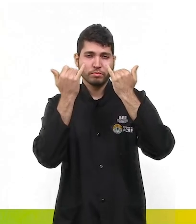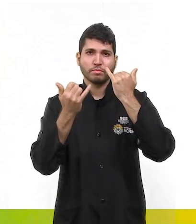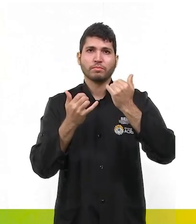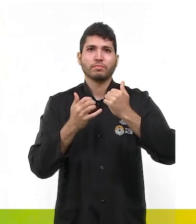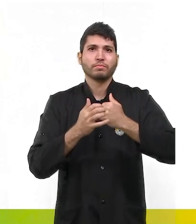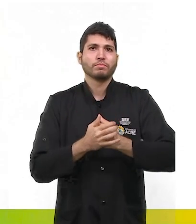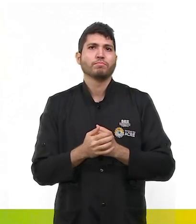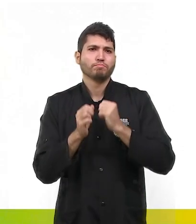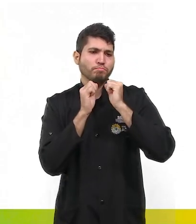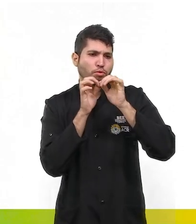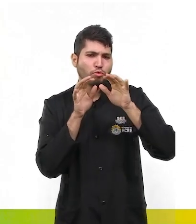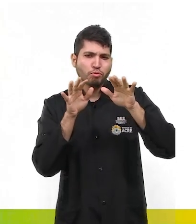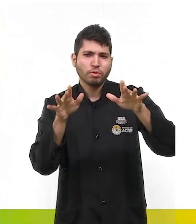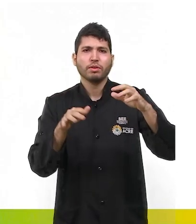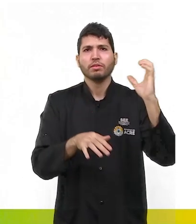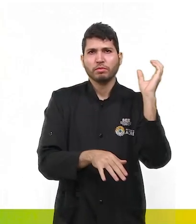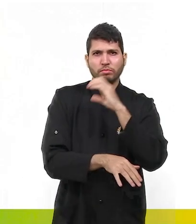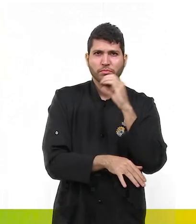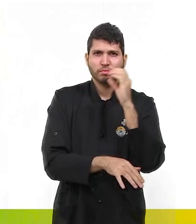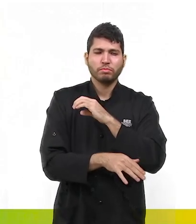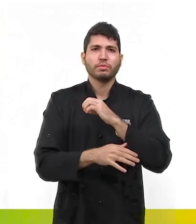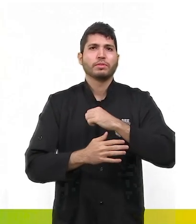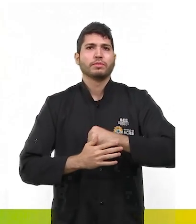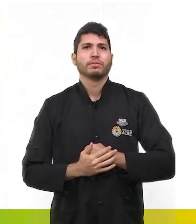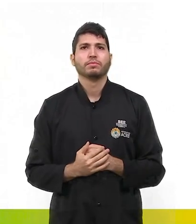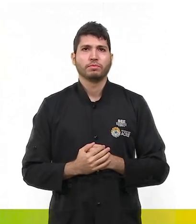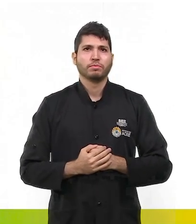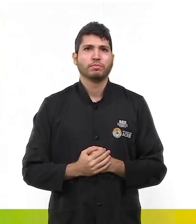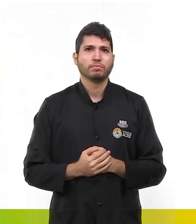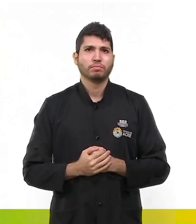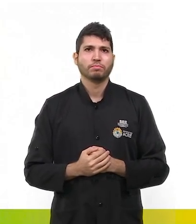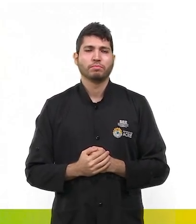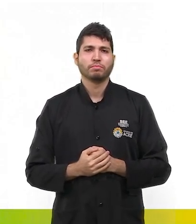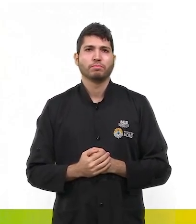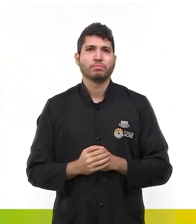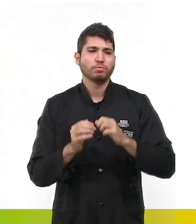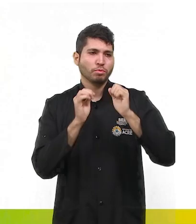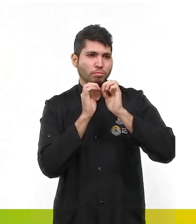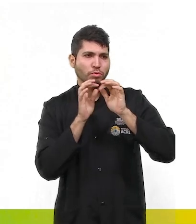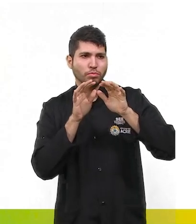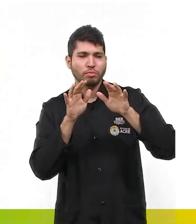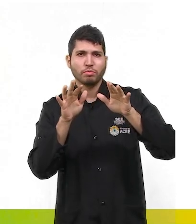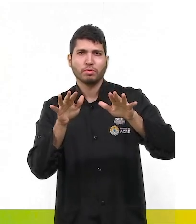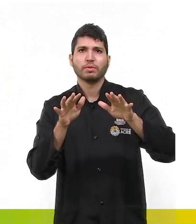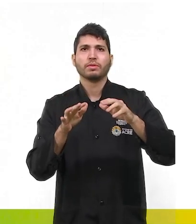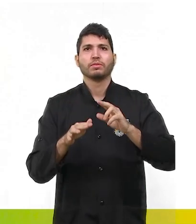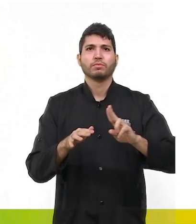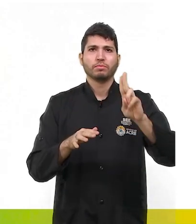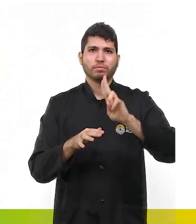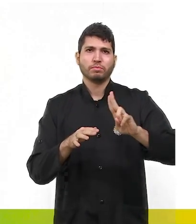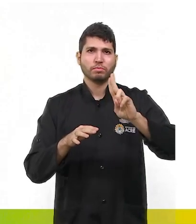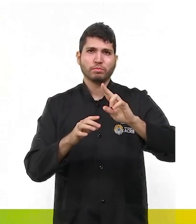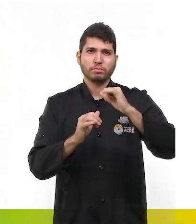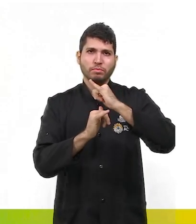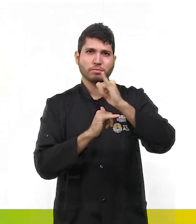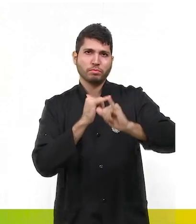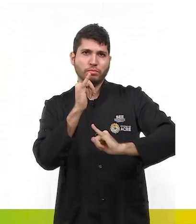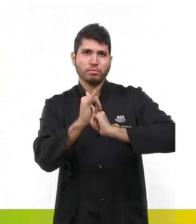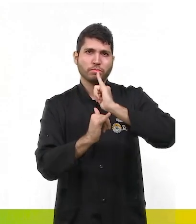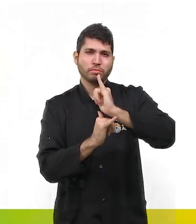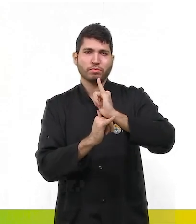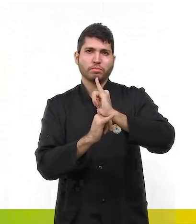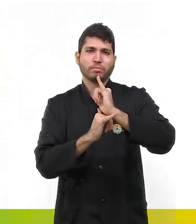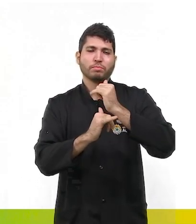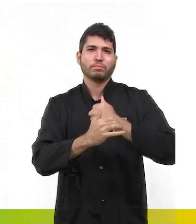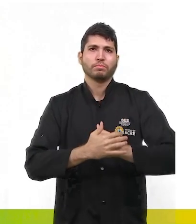circulam rapidamente e elas circulam por meio do que a gente chama de internet, ou rede mundial